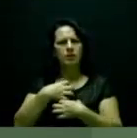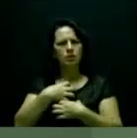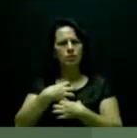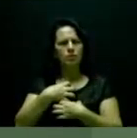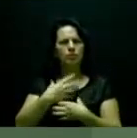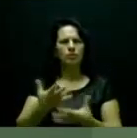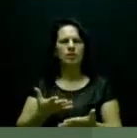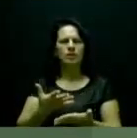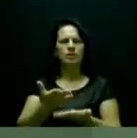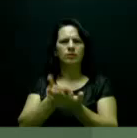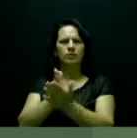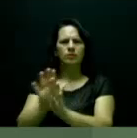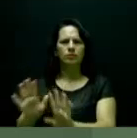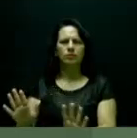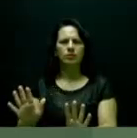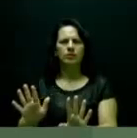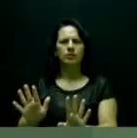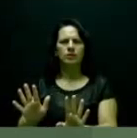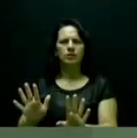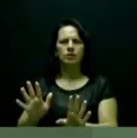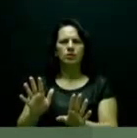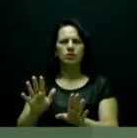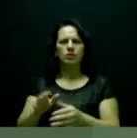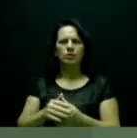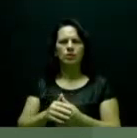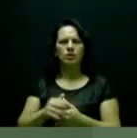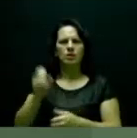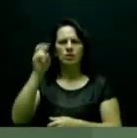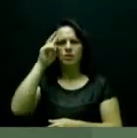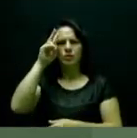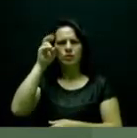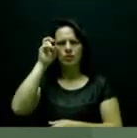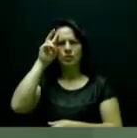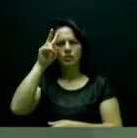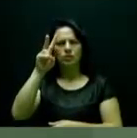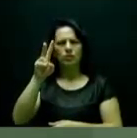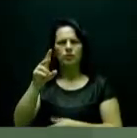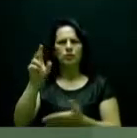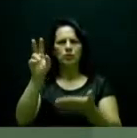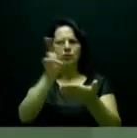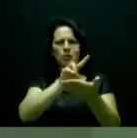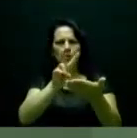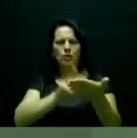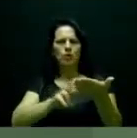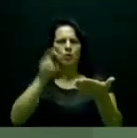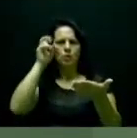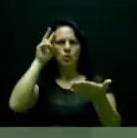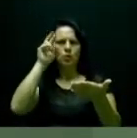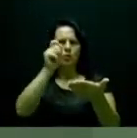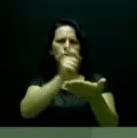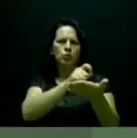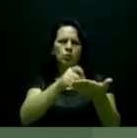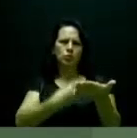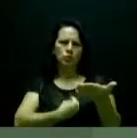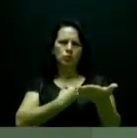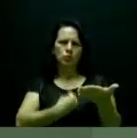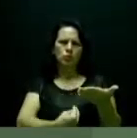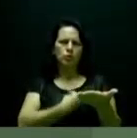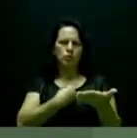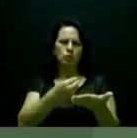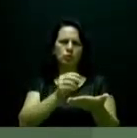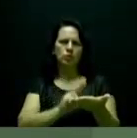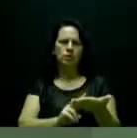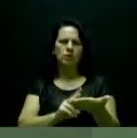insistem em minar, desconstruindo a tua história, a tua biografia, a tua vida pregressa.